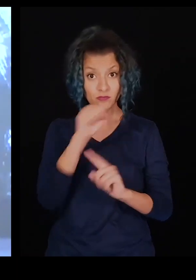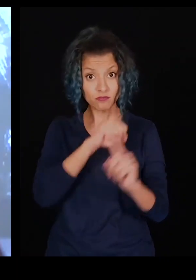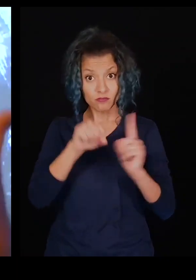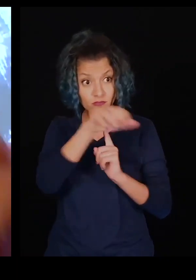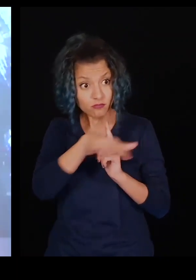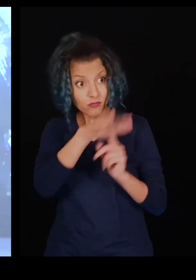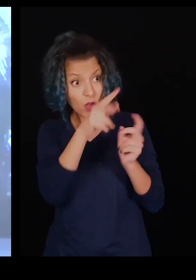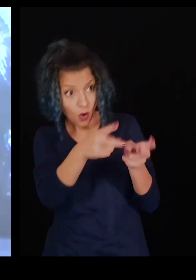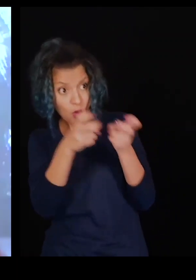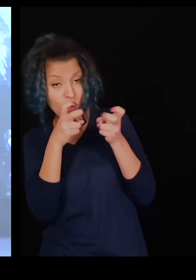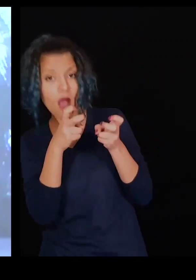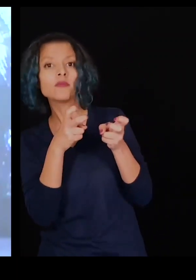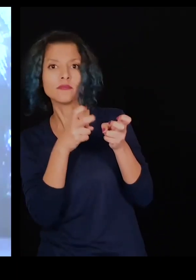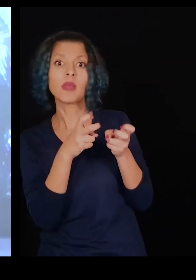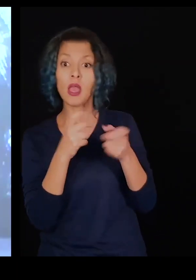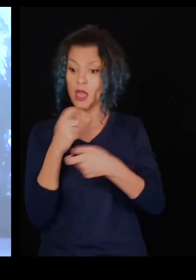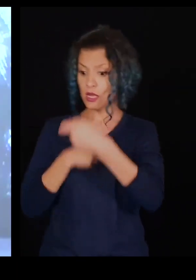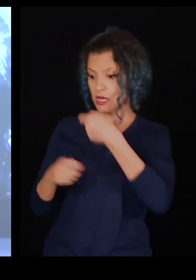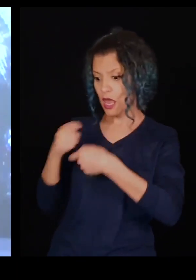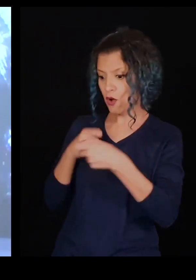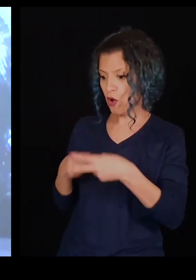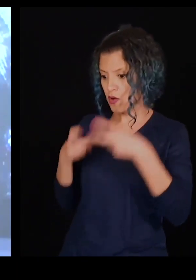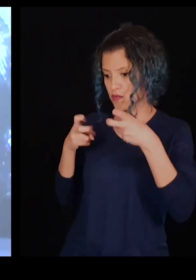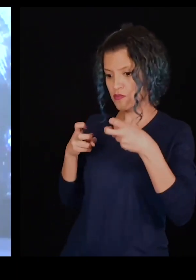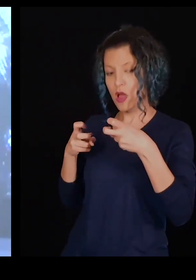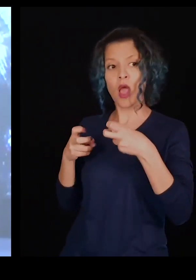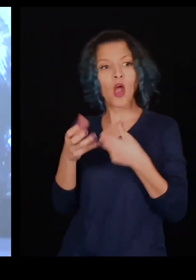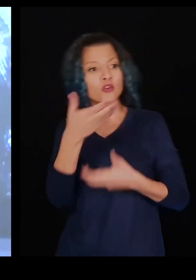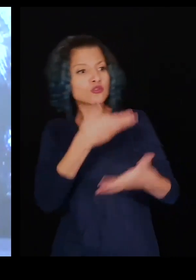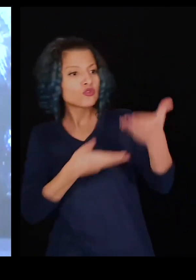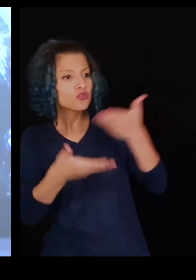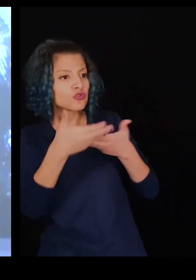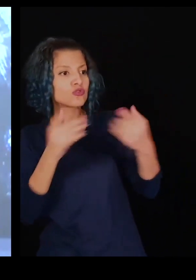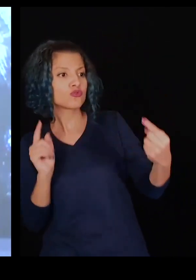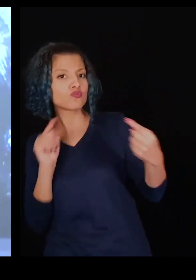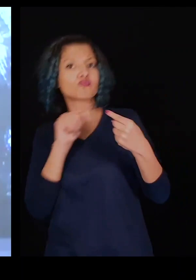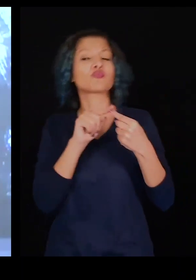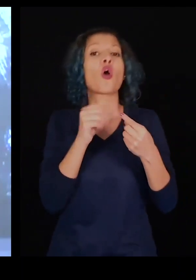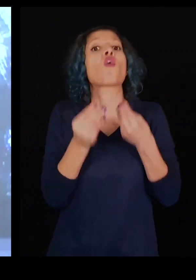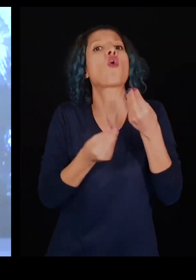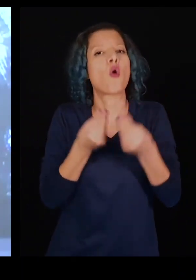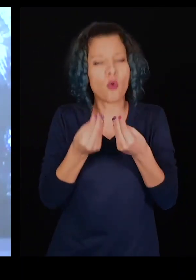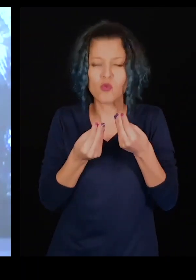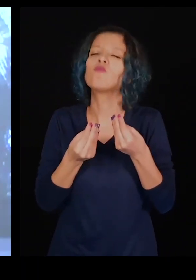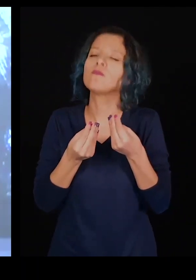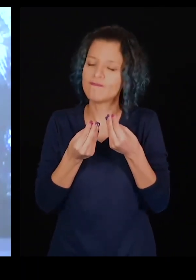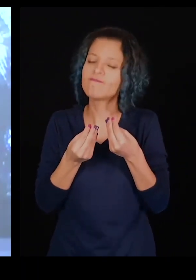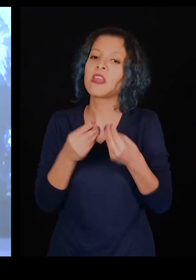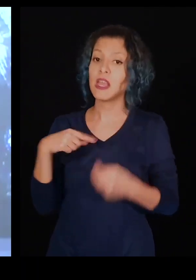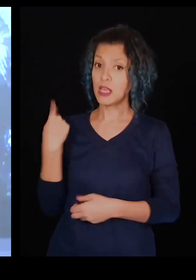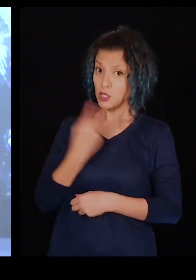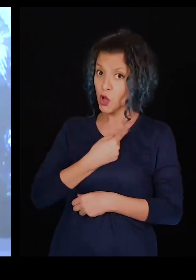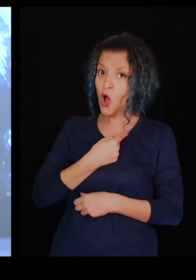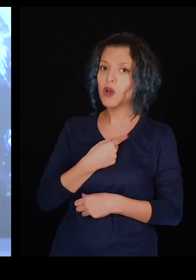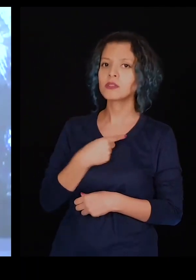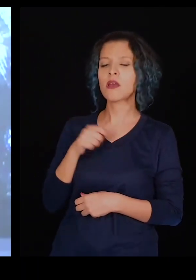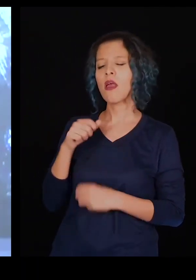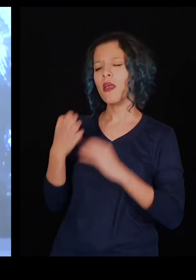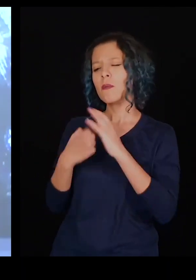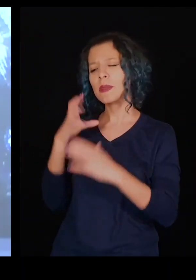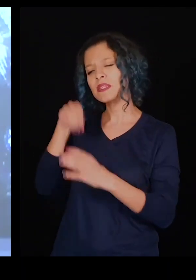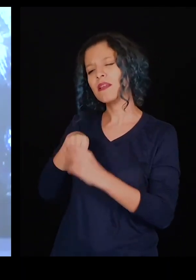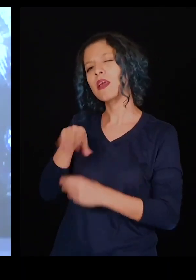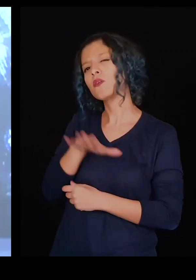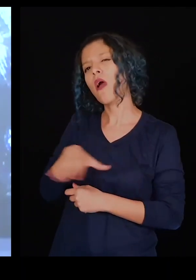pela visão de como se relacionar com a sociedade, e aí eu acho que nós que estamos nessas áreas sociais, nessas áreas culturais,